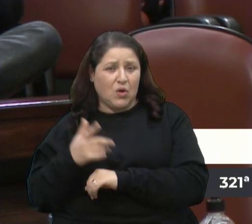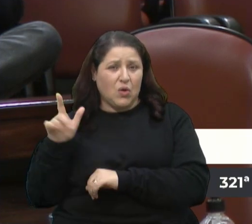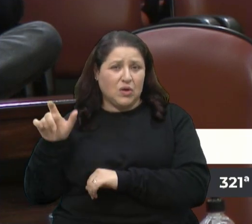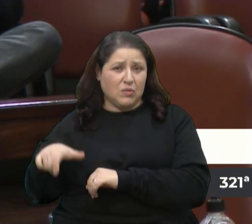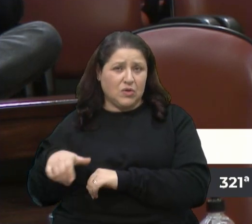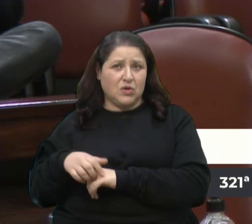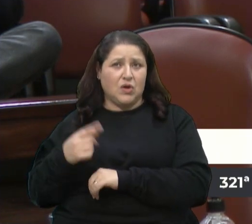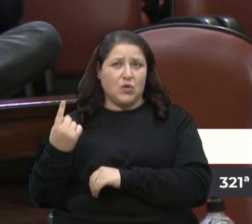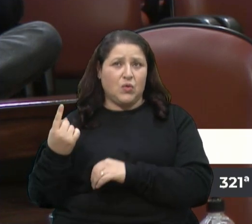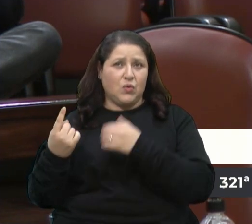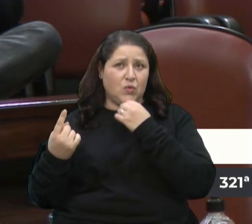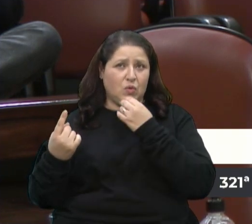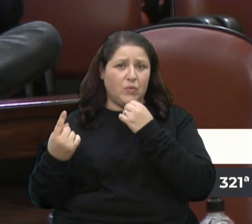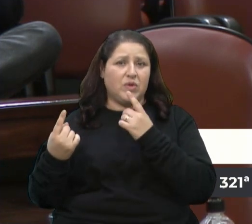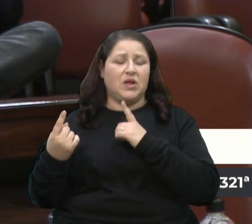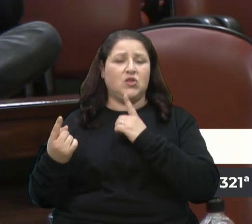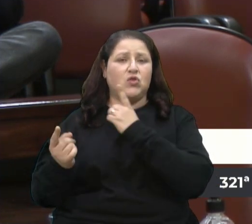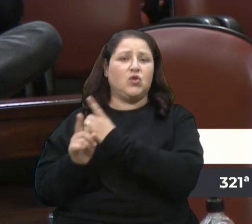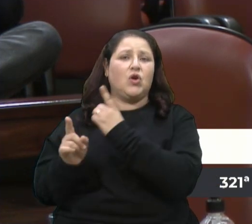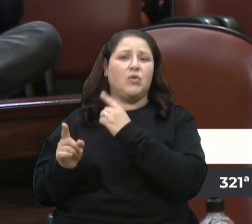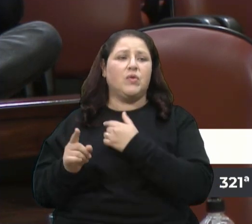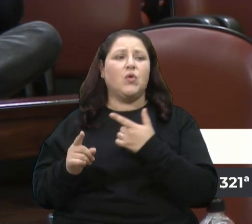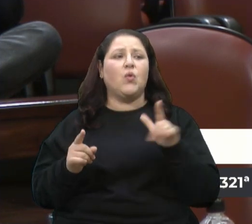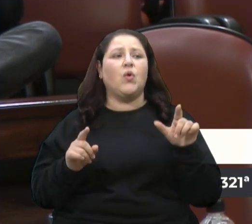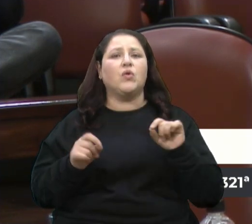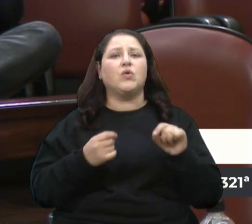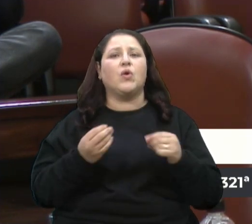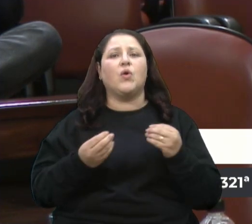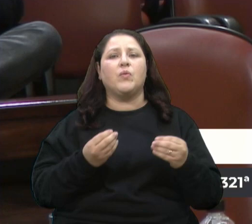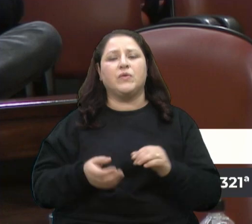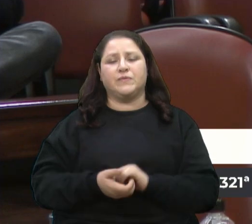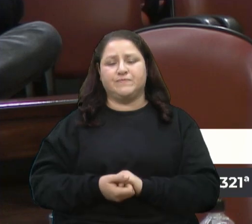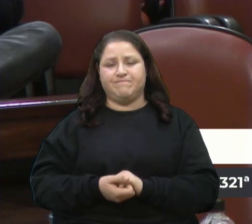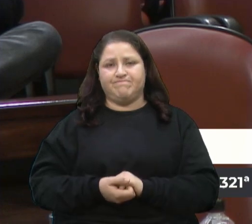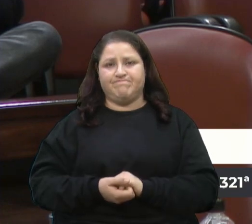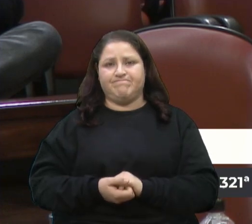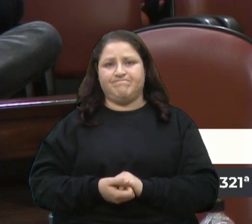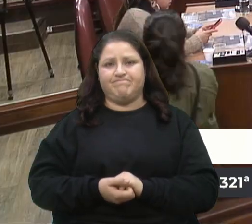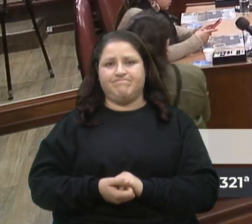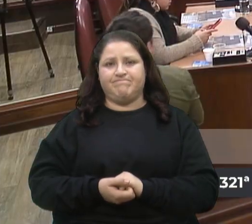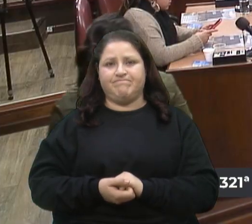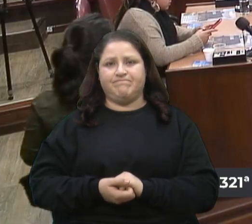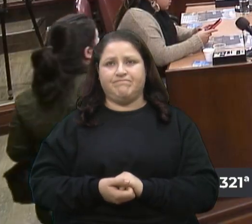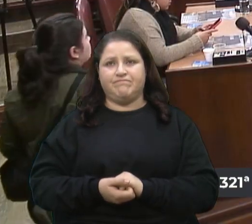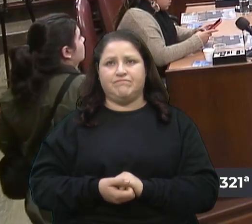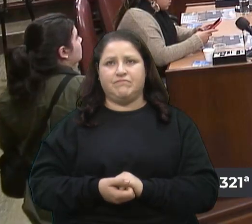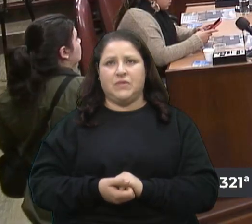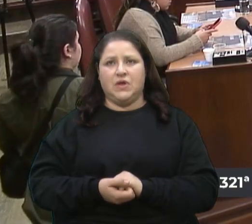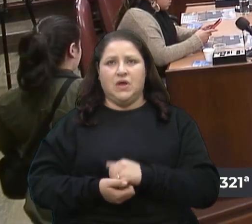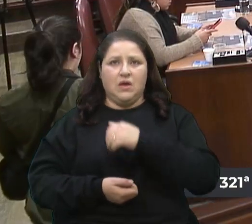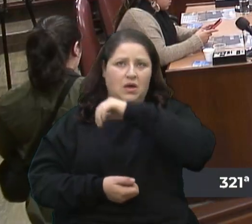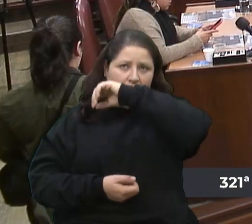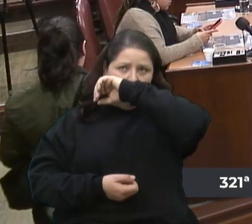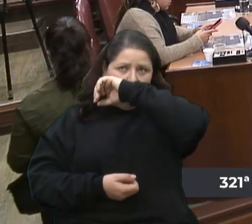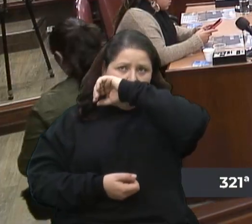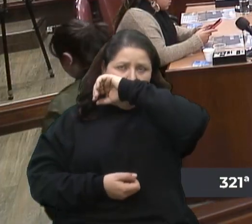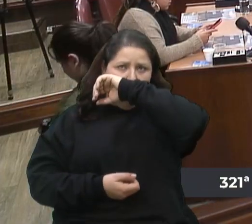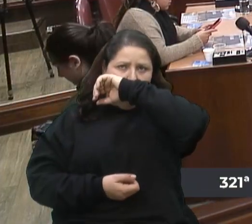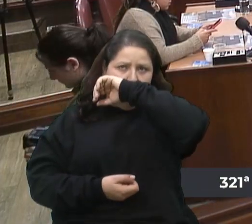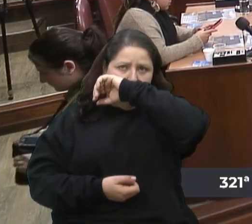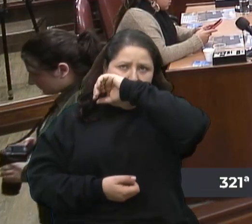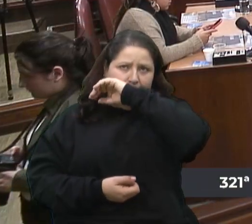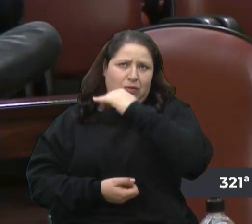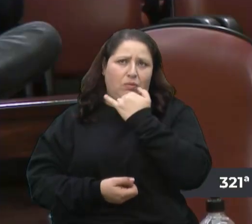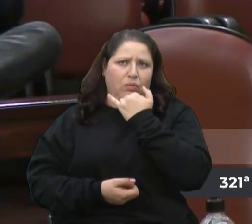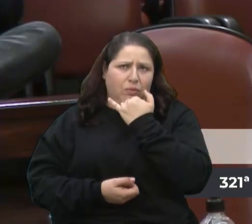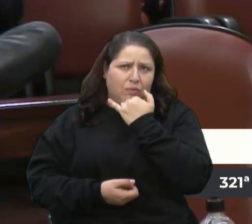Um que foi descoberto e os demais? Sua parte, vereador Alberto. Bom, então é esse